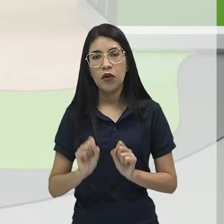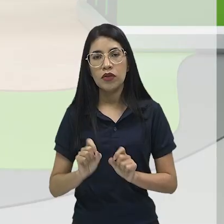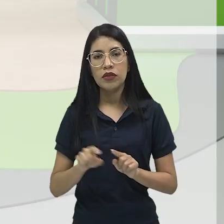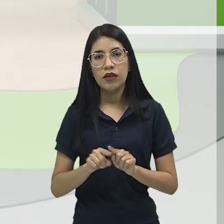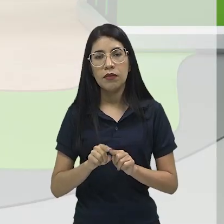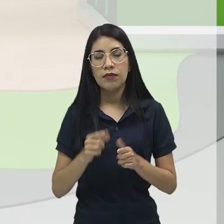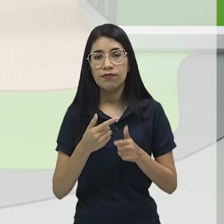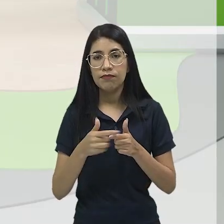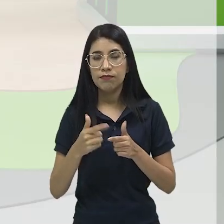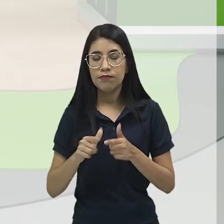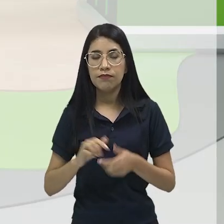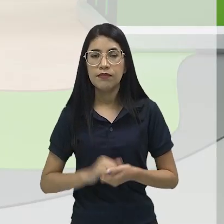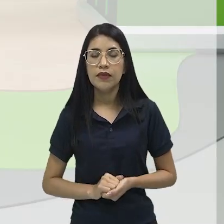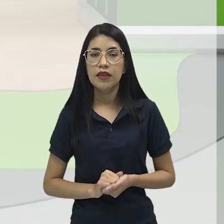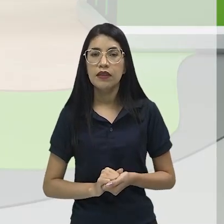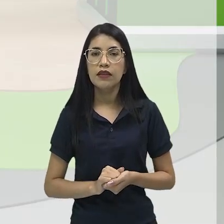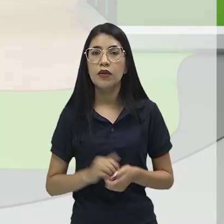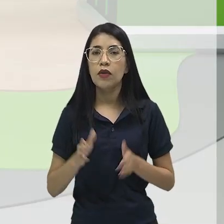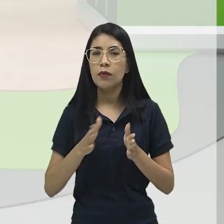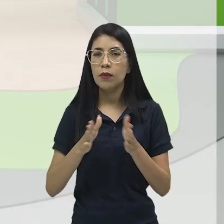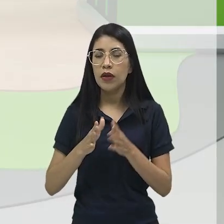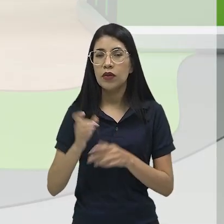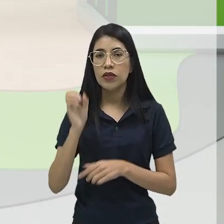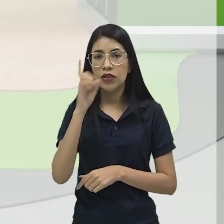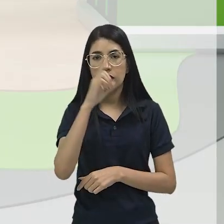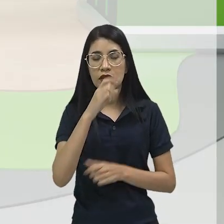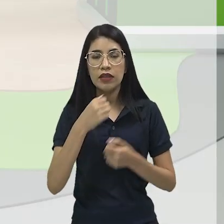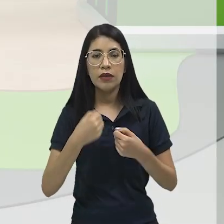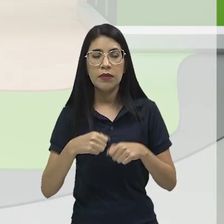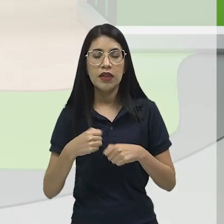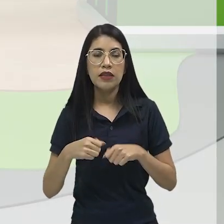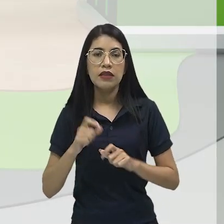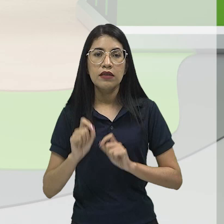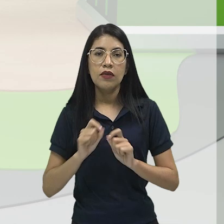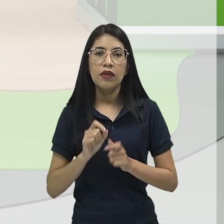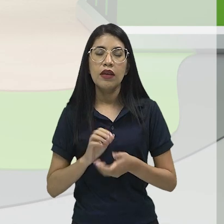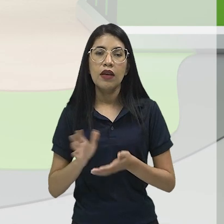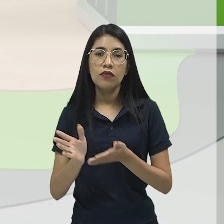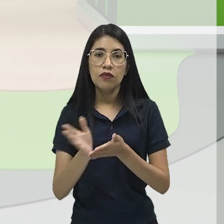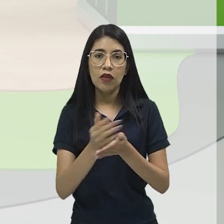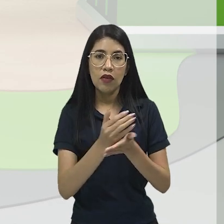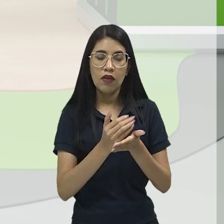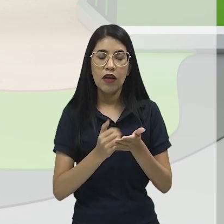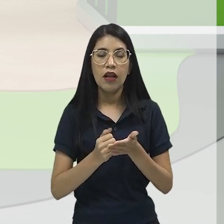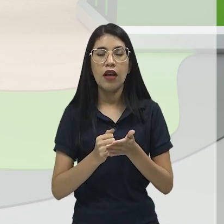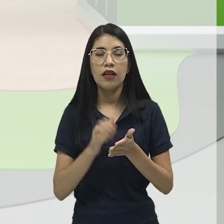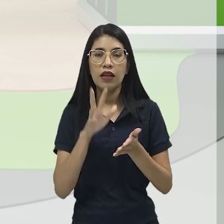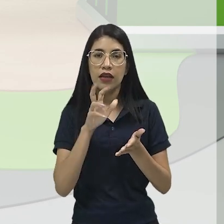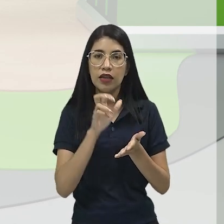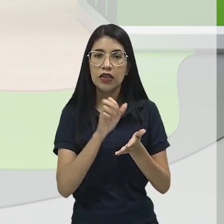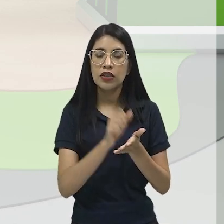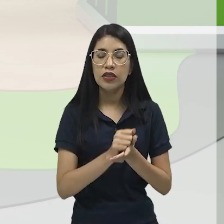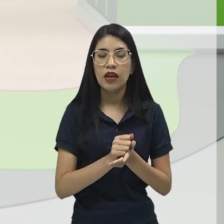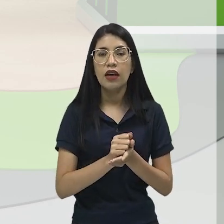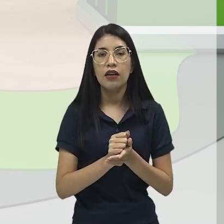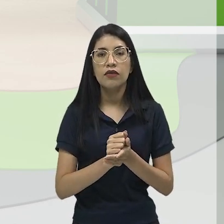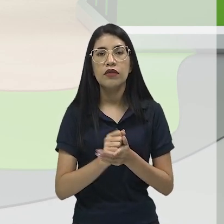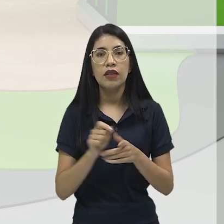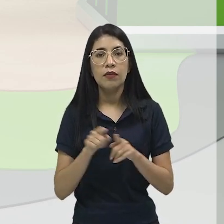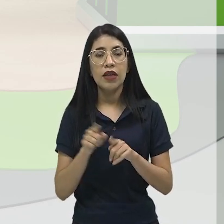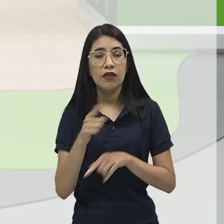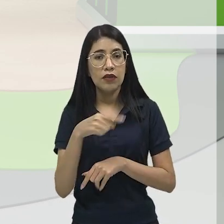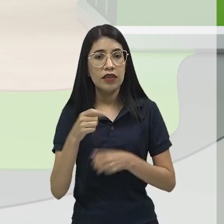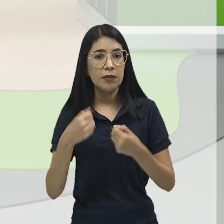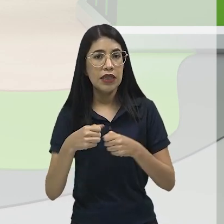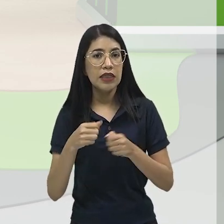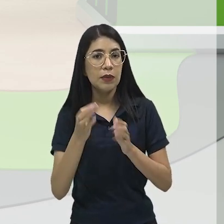muito difíceis que têm que ser contabilizados, que têm que ser registrados por vocês,